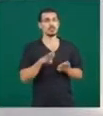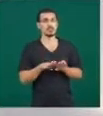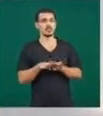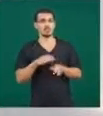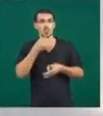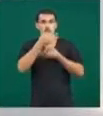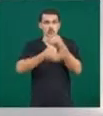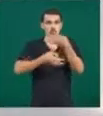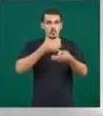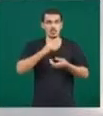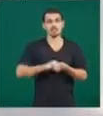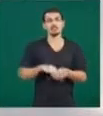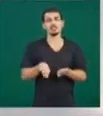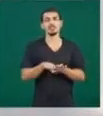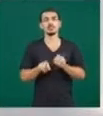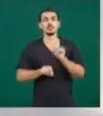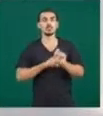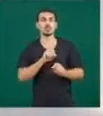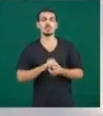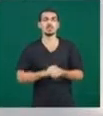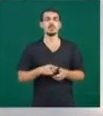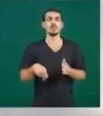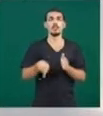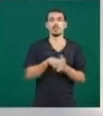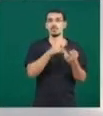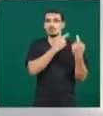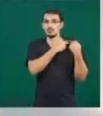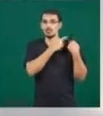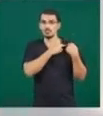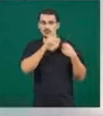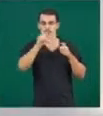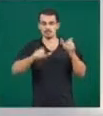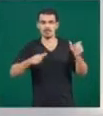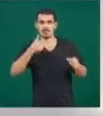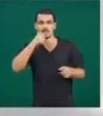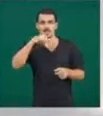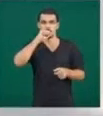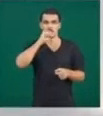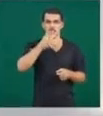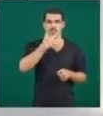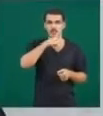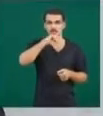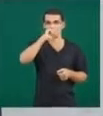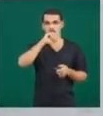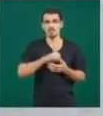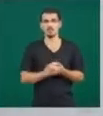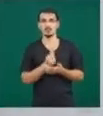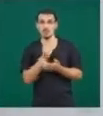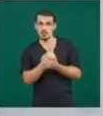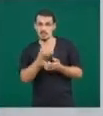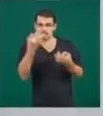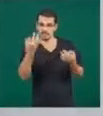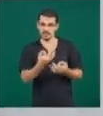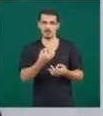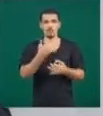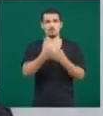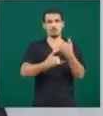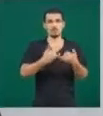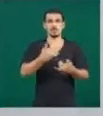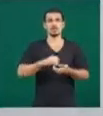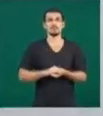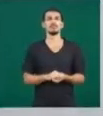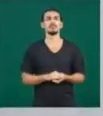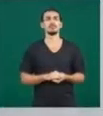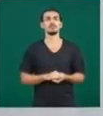da especialista e, é claro, também da responsabilidade dos pais, desde a escolha certa do presente. Depois do intervalo, vamos falar